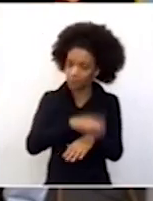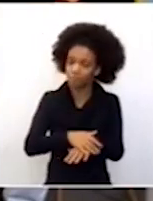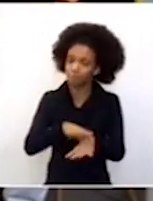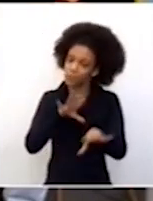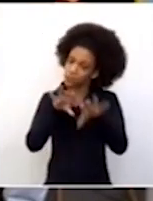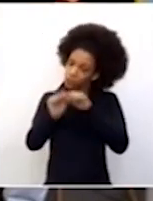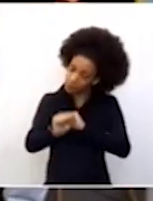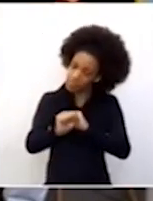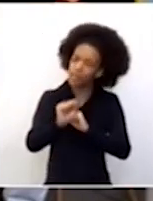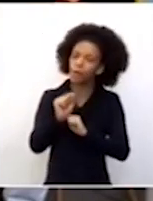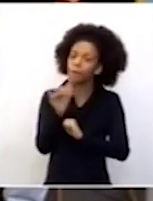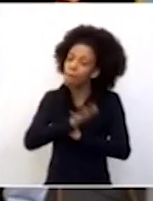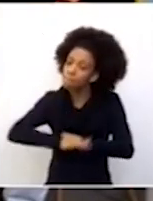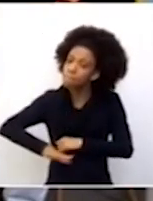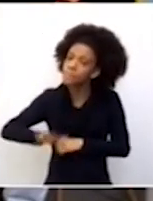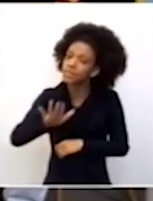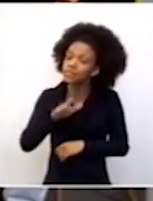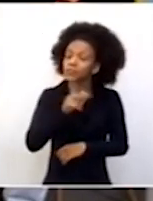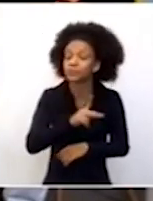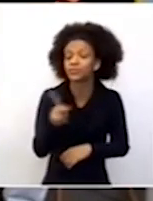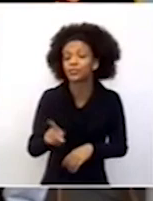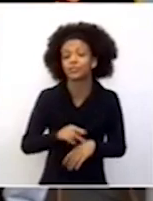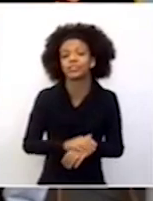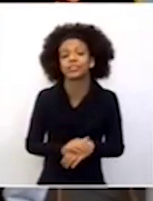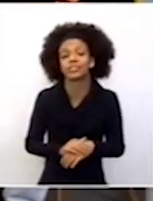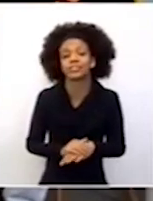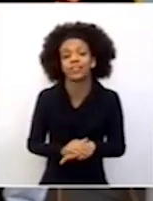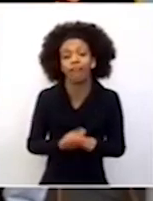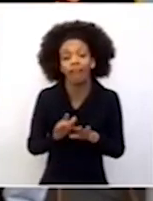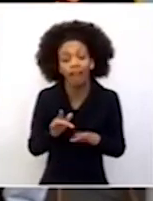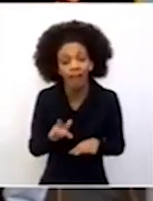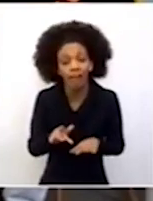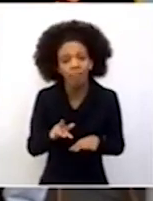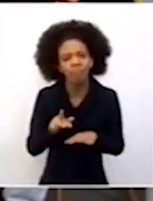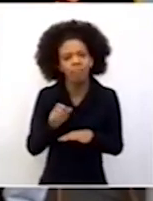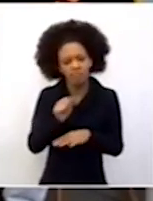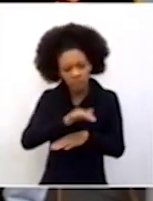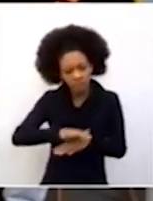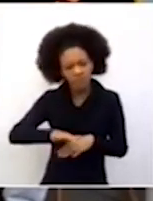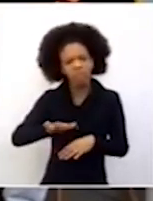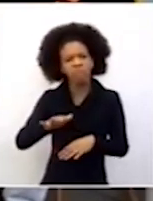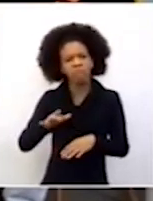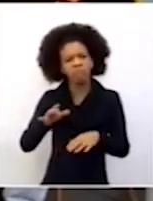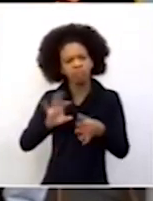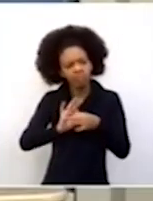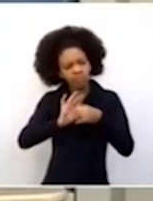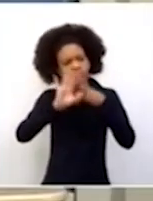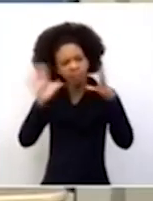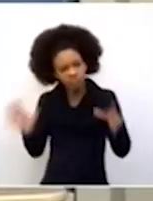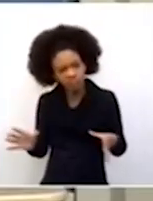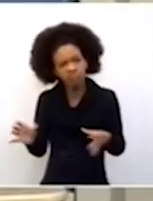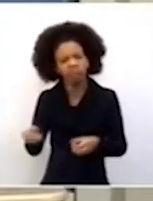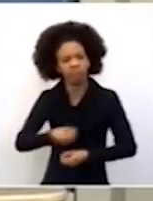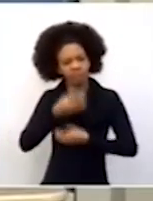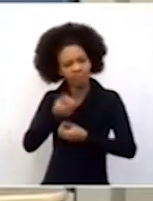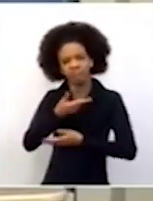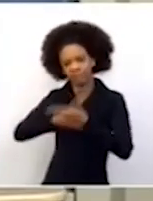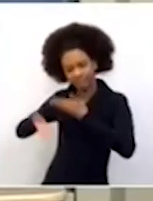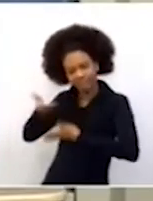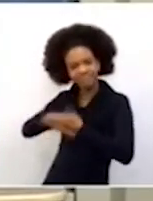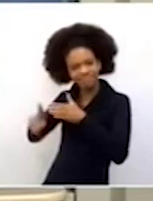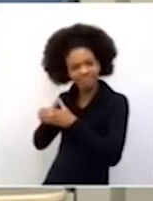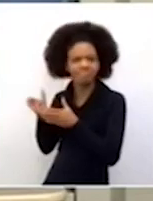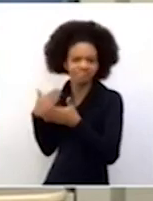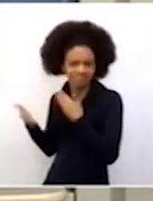é um espaço de formação dos professores, assim, é um espaço que o professor tem autonomia, né, de mandar as informações pelo chat, e